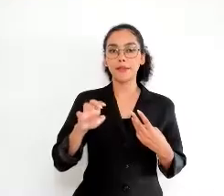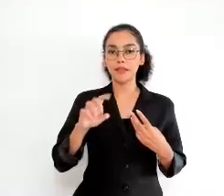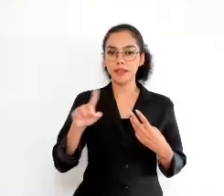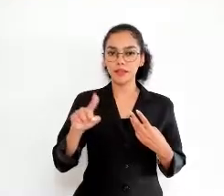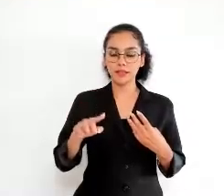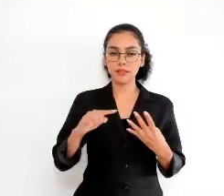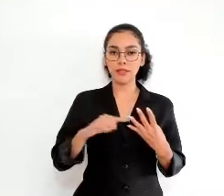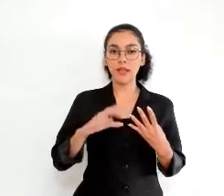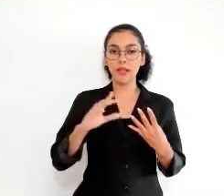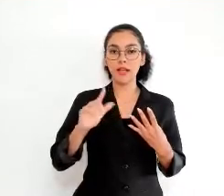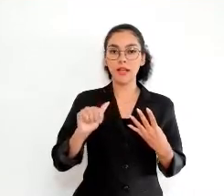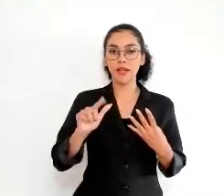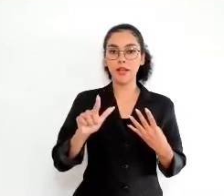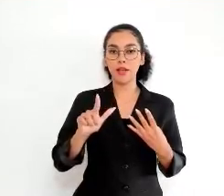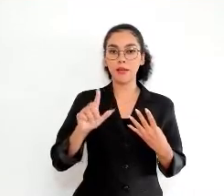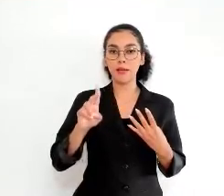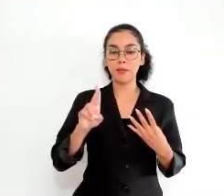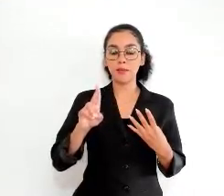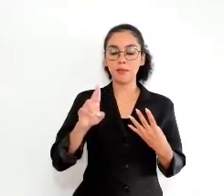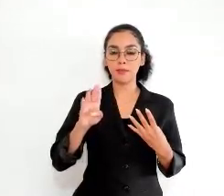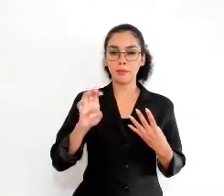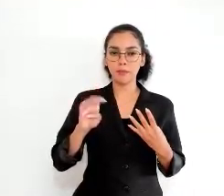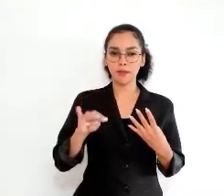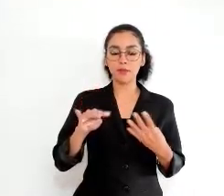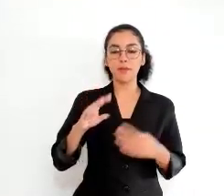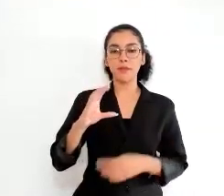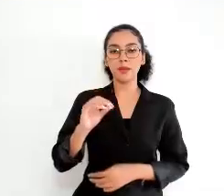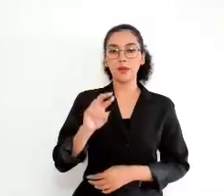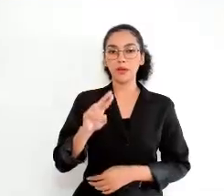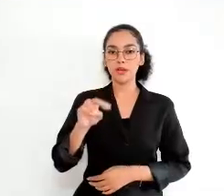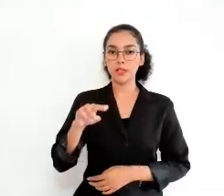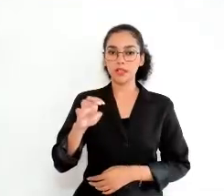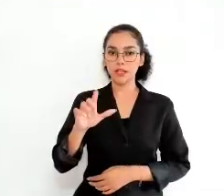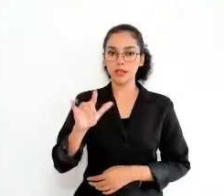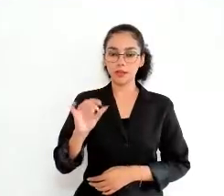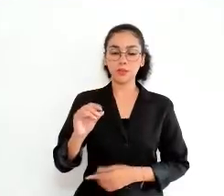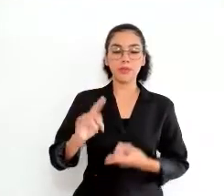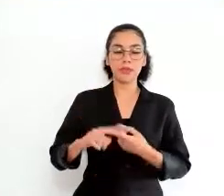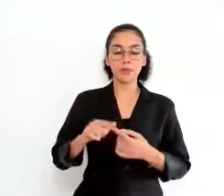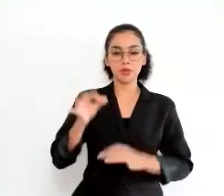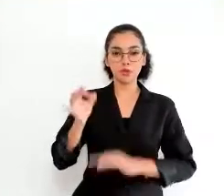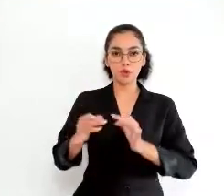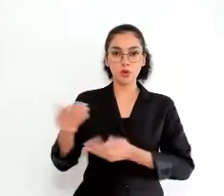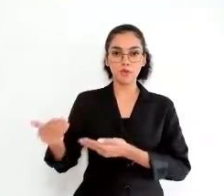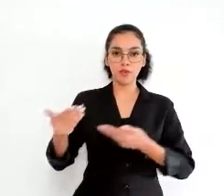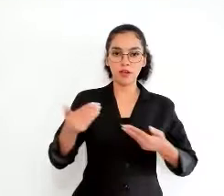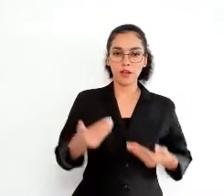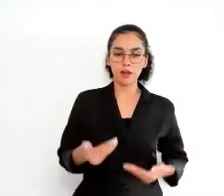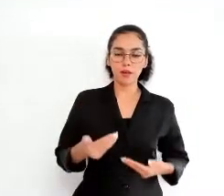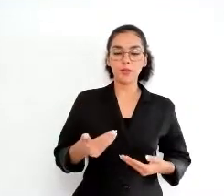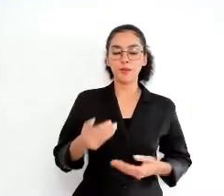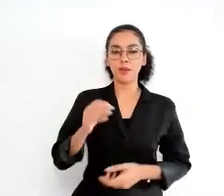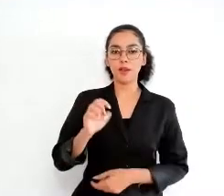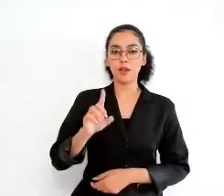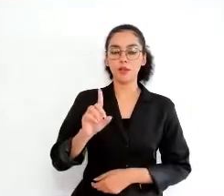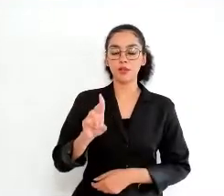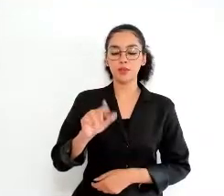Barbosa, Cornélio Alves e o juiz convocado Eduardo Pinheiro.